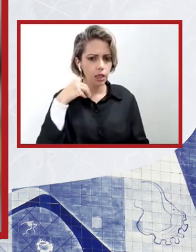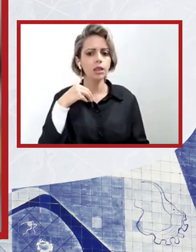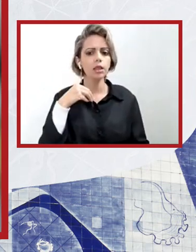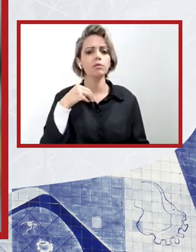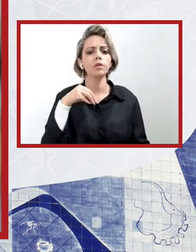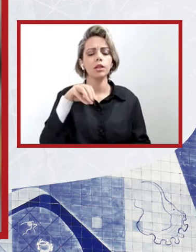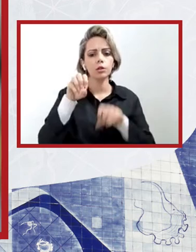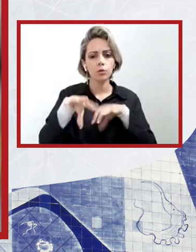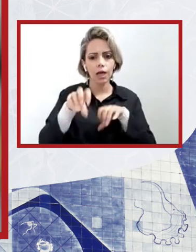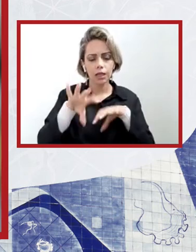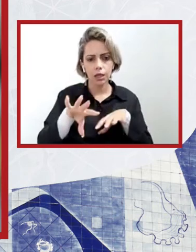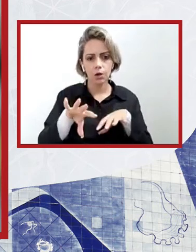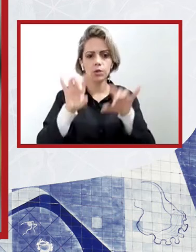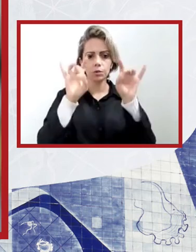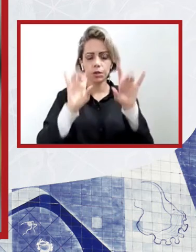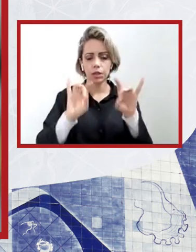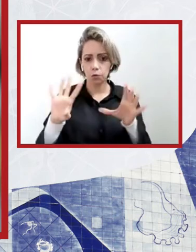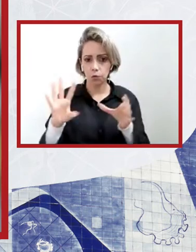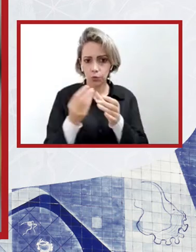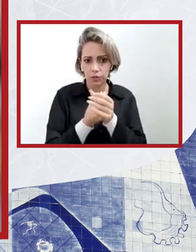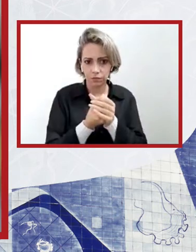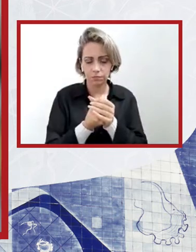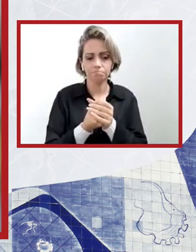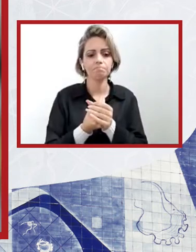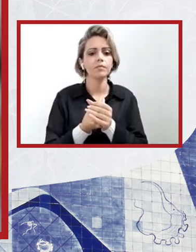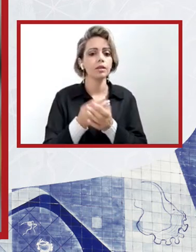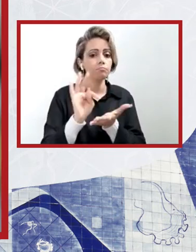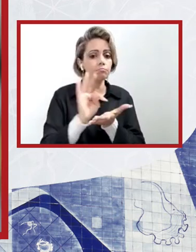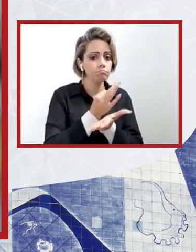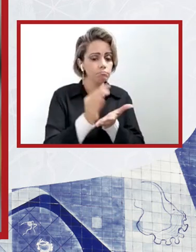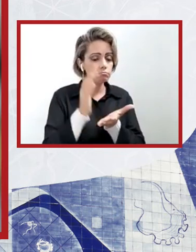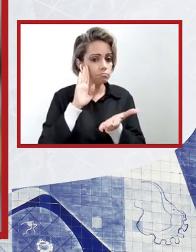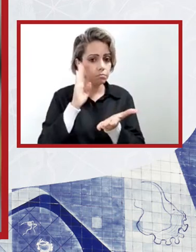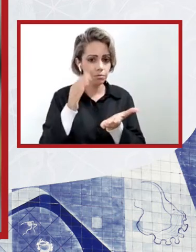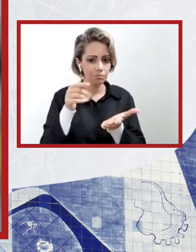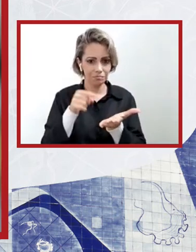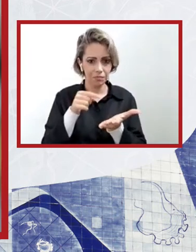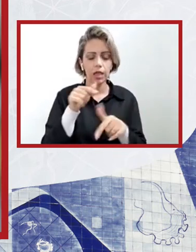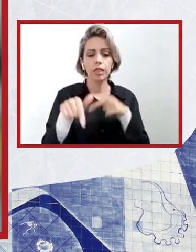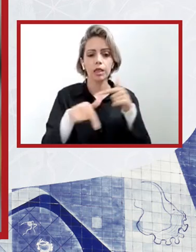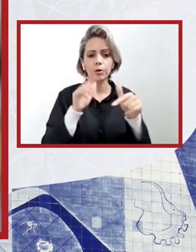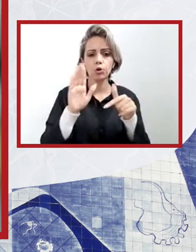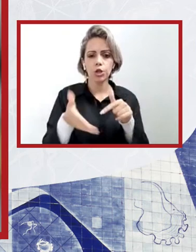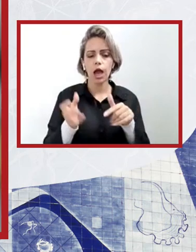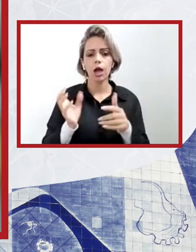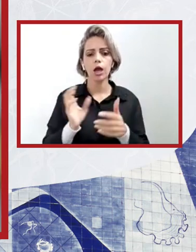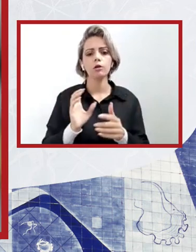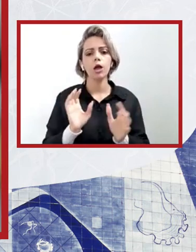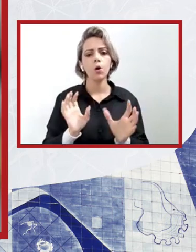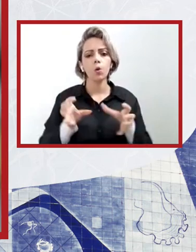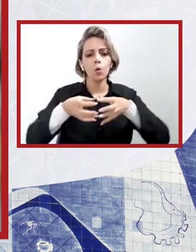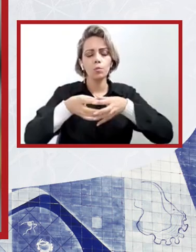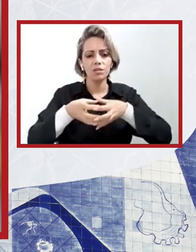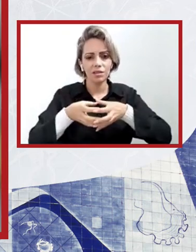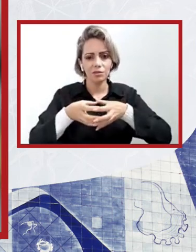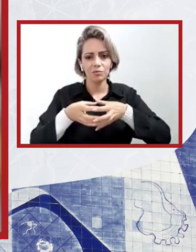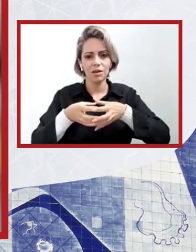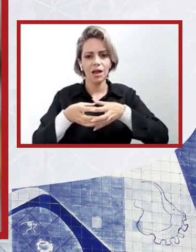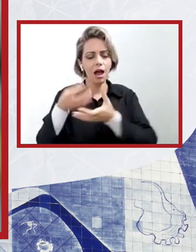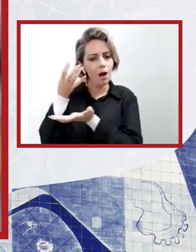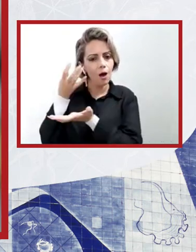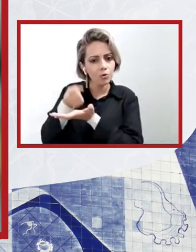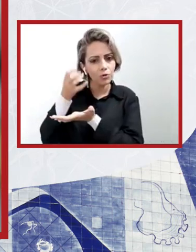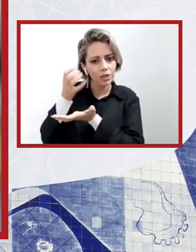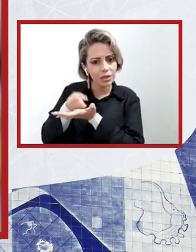em Tecnologia Assistiva. Participou como integrante da Comissão de Audiodescrição do Instituto Benjamin Constant do ano de 2013